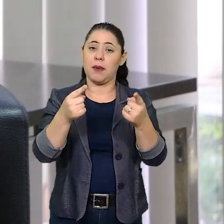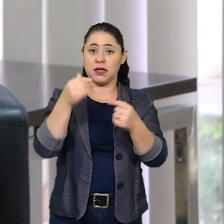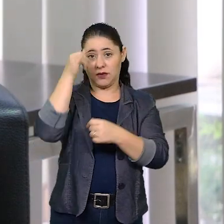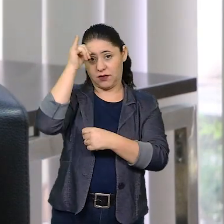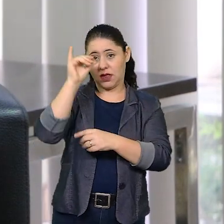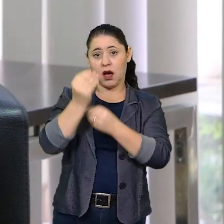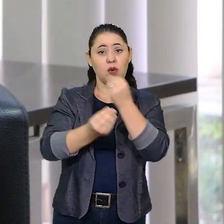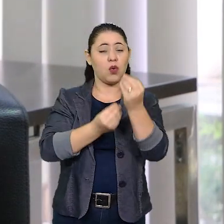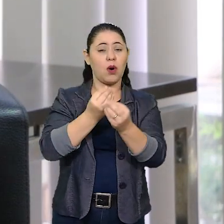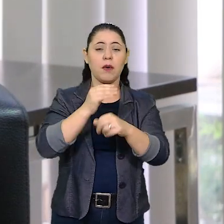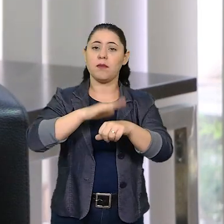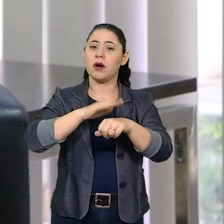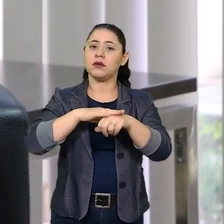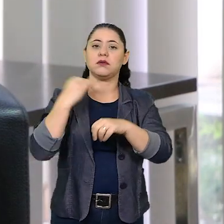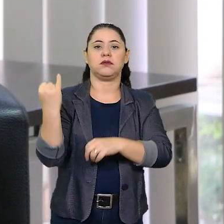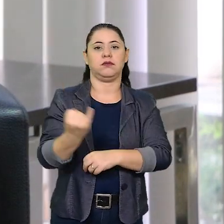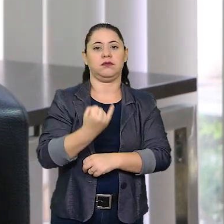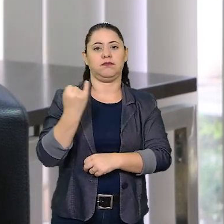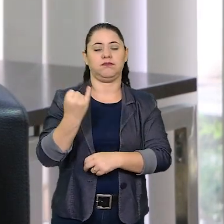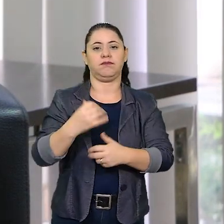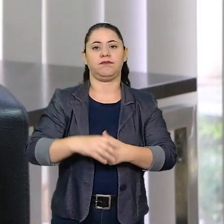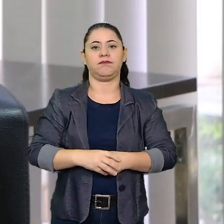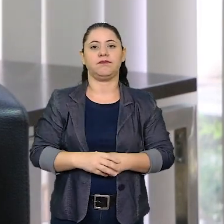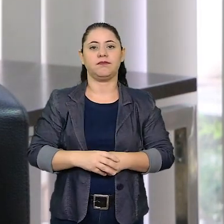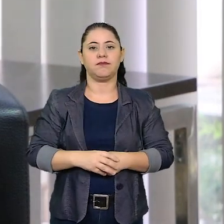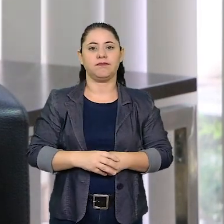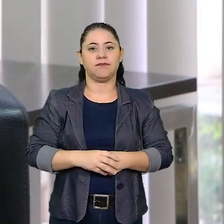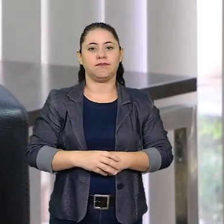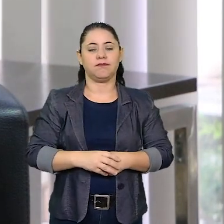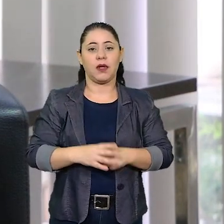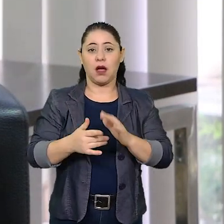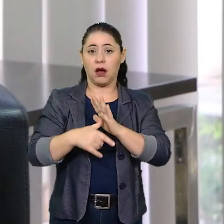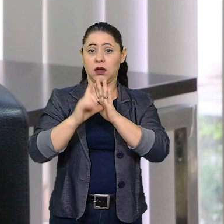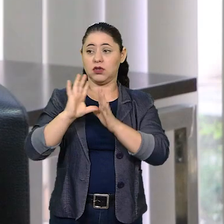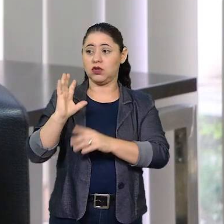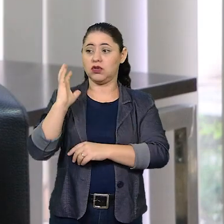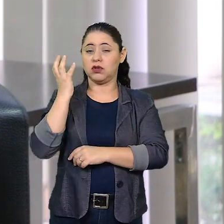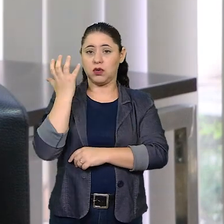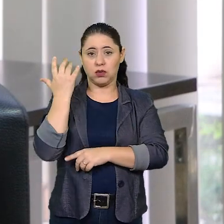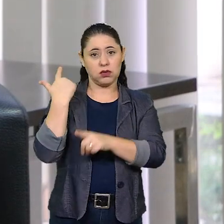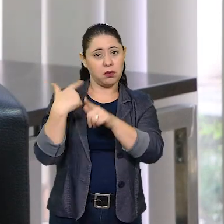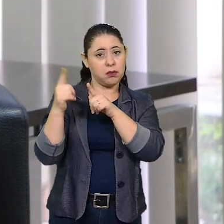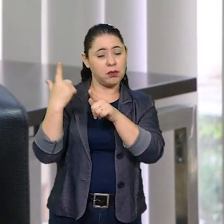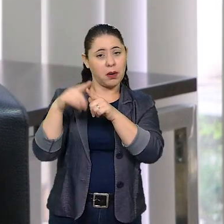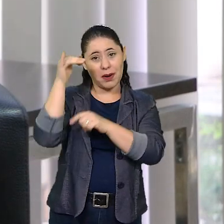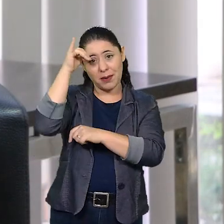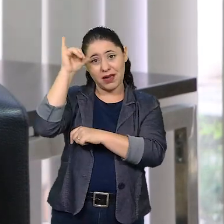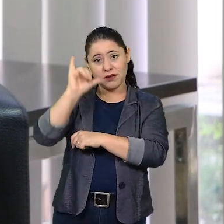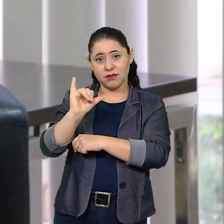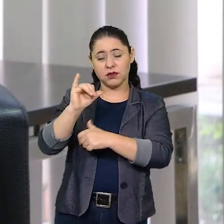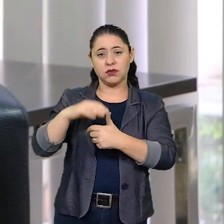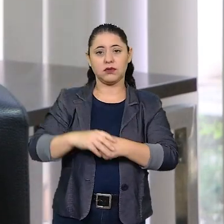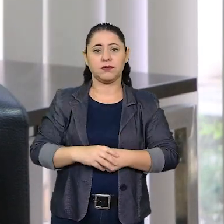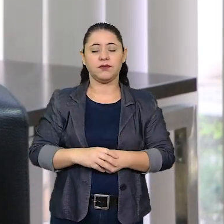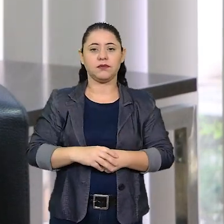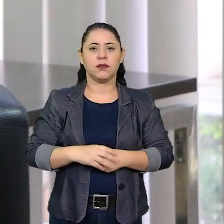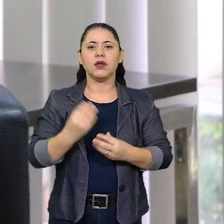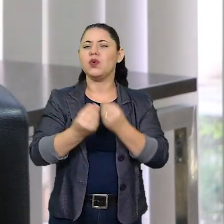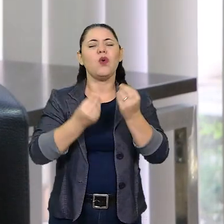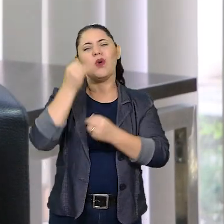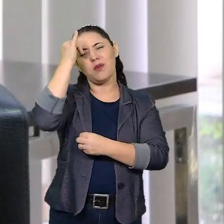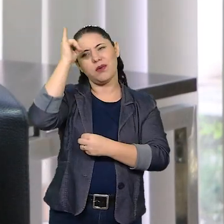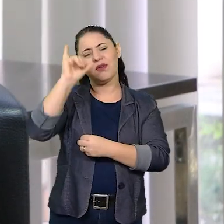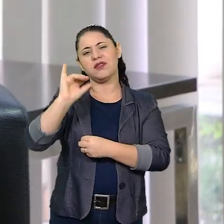Mas o eixo da prevenção eu acho que é o mais importante. Antes de acontecer o problema, intervir. Né? E